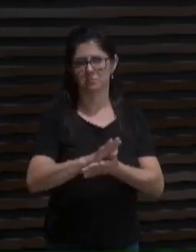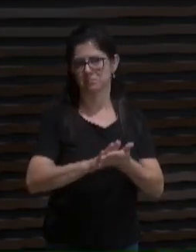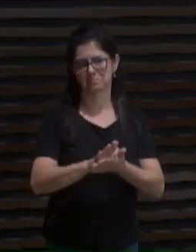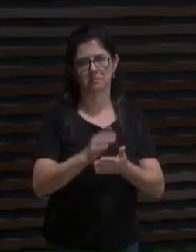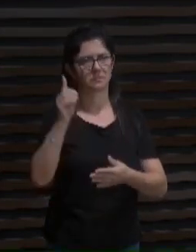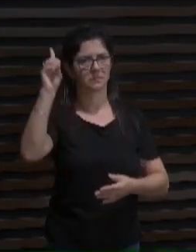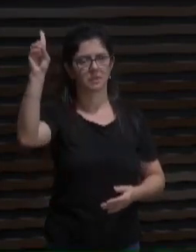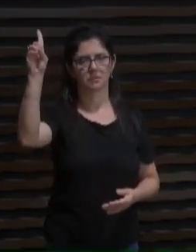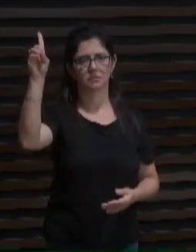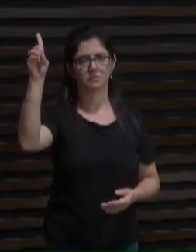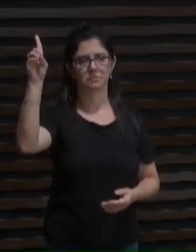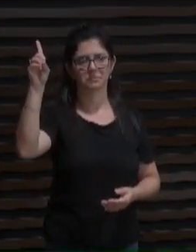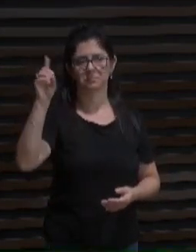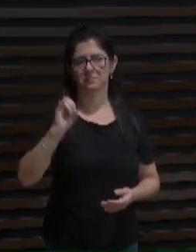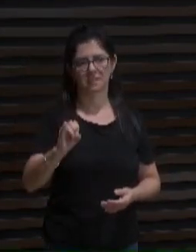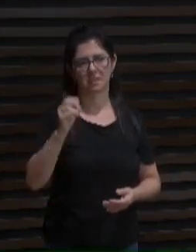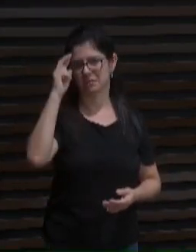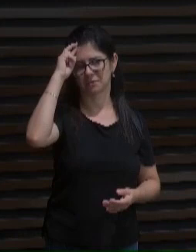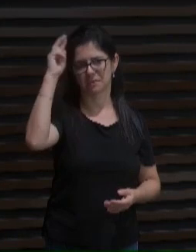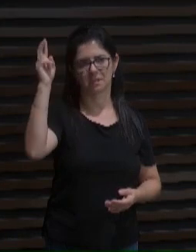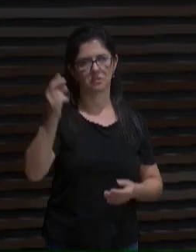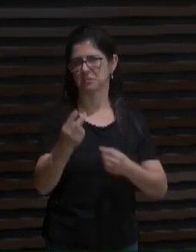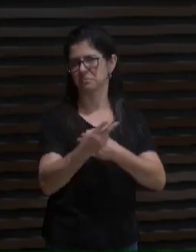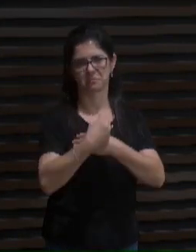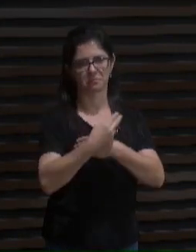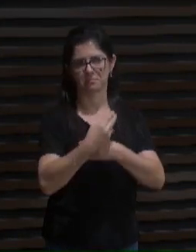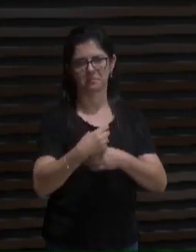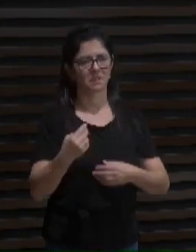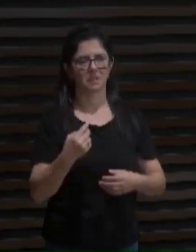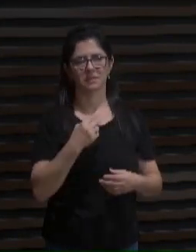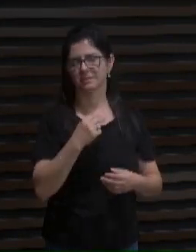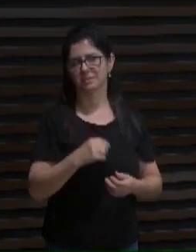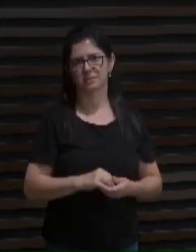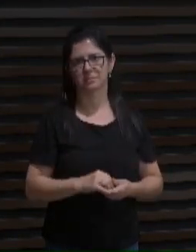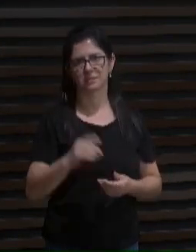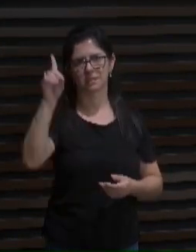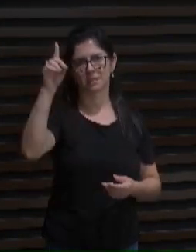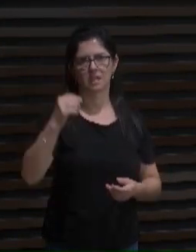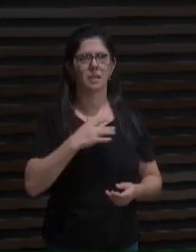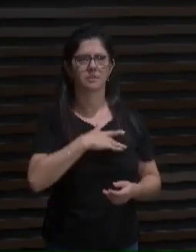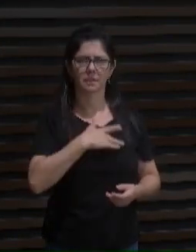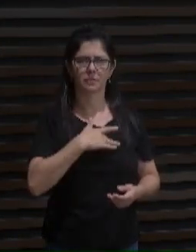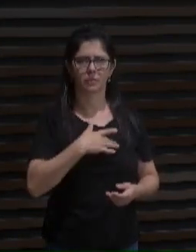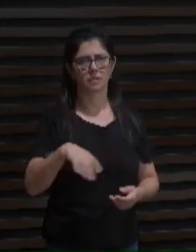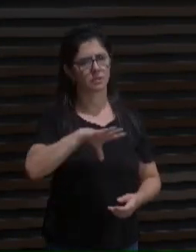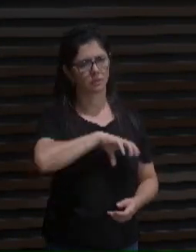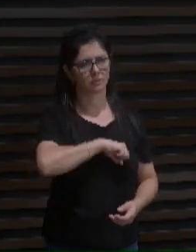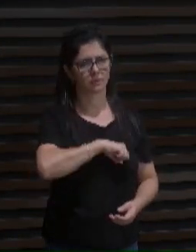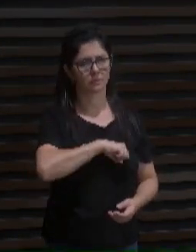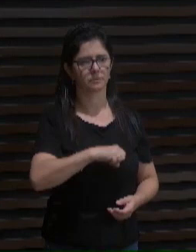buscar, ninguém aqui buscaria Deus. Mas é a misericórdia, o amor, a graça de Deus que nos